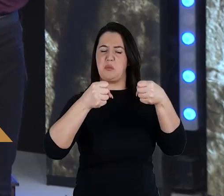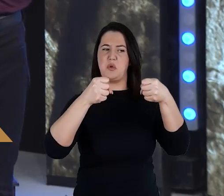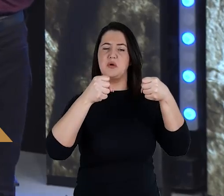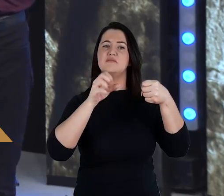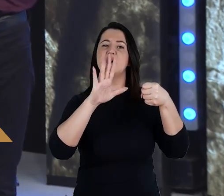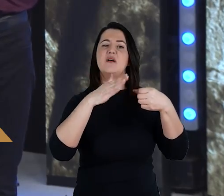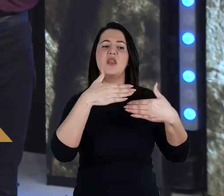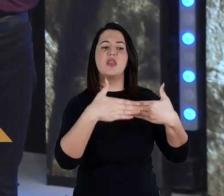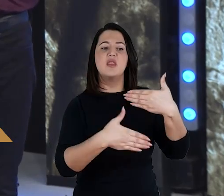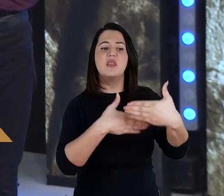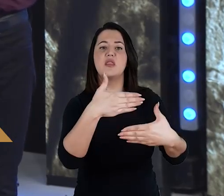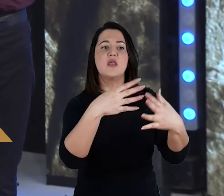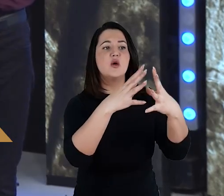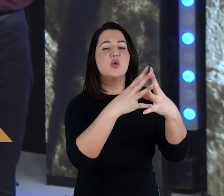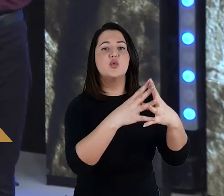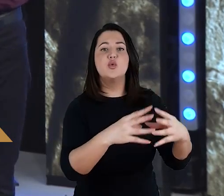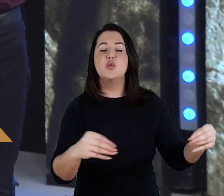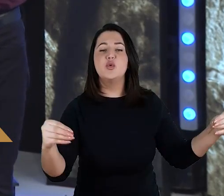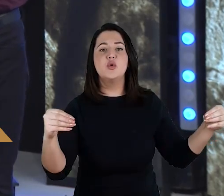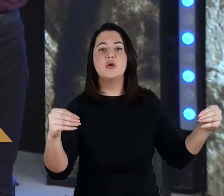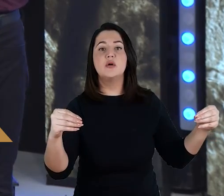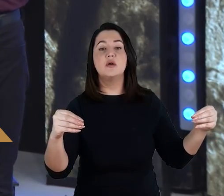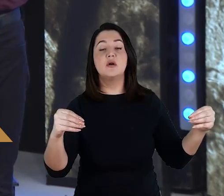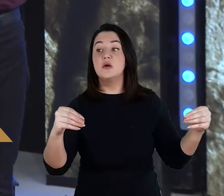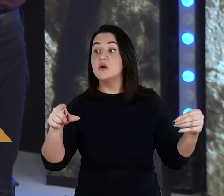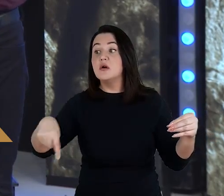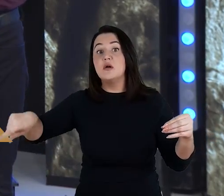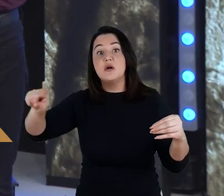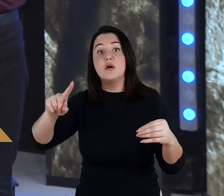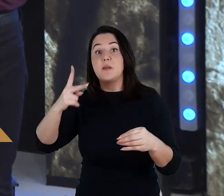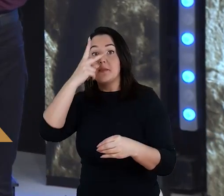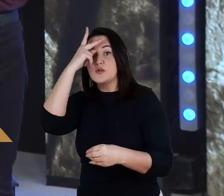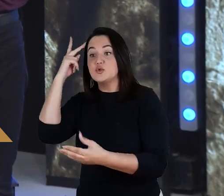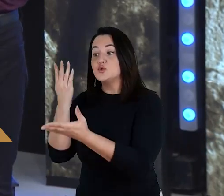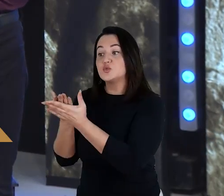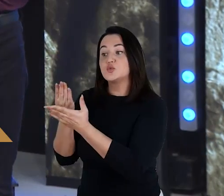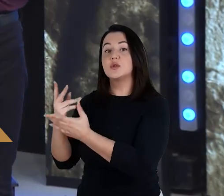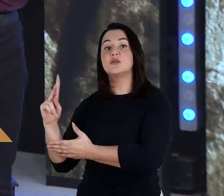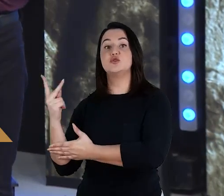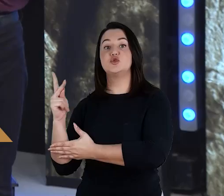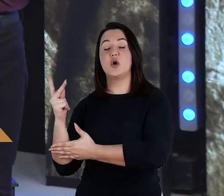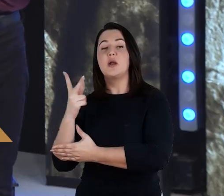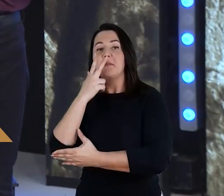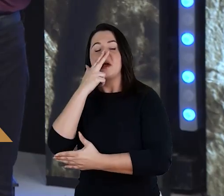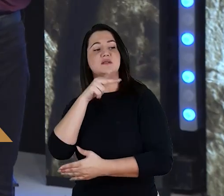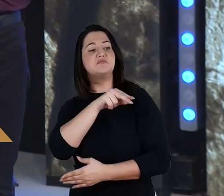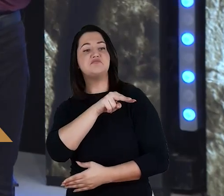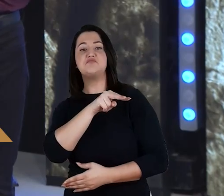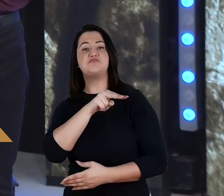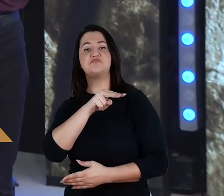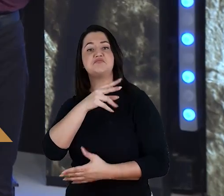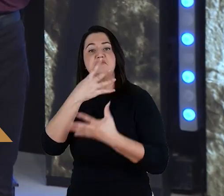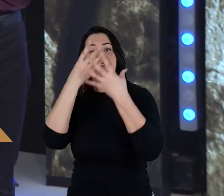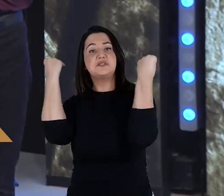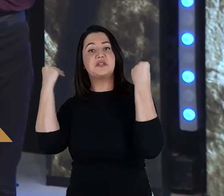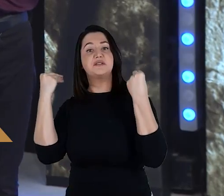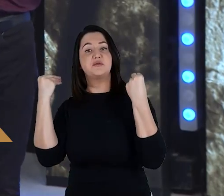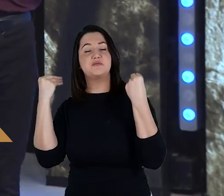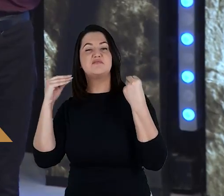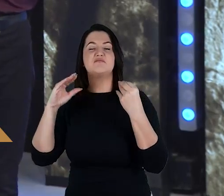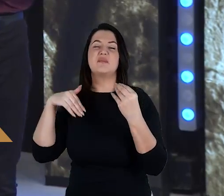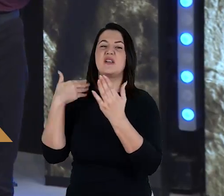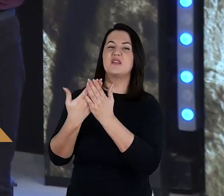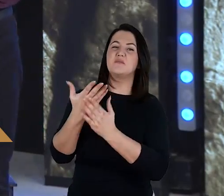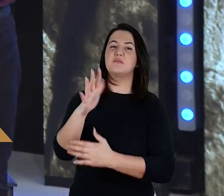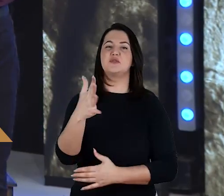mas acabou caindo no esquecimento até dos historiadores. até meados do século XIX, havia